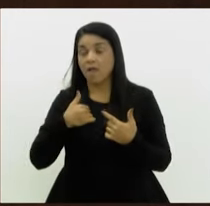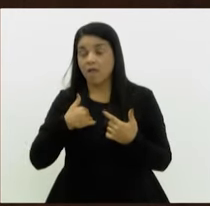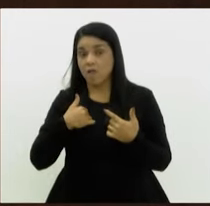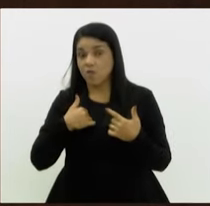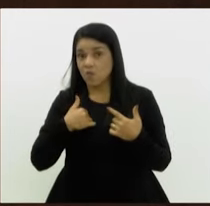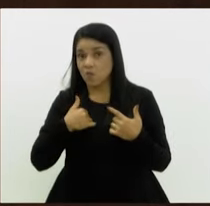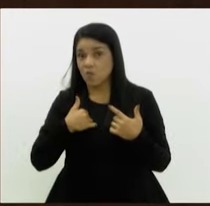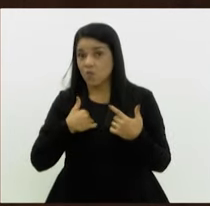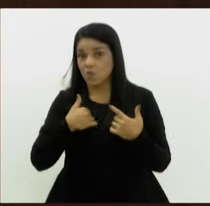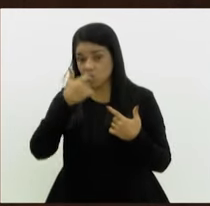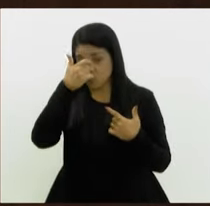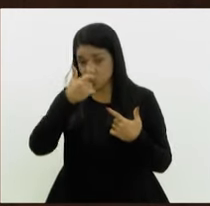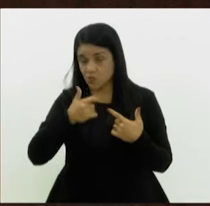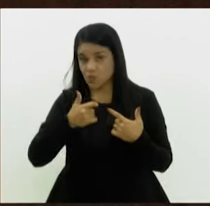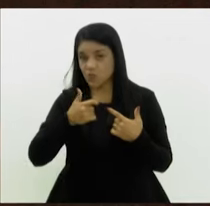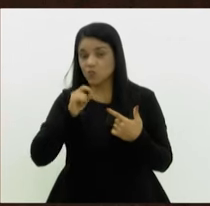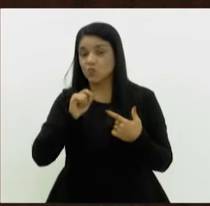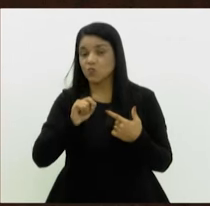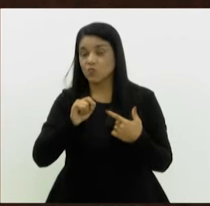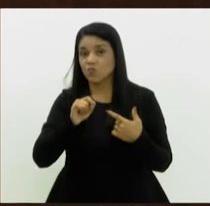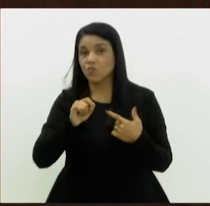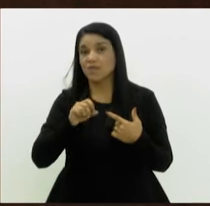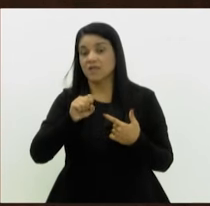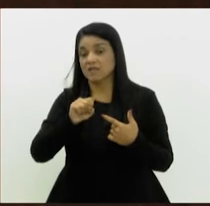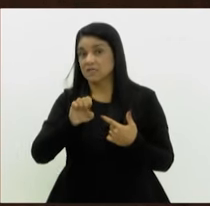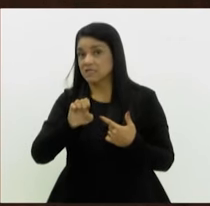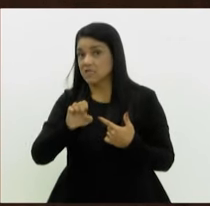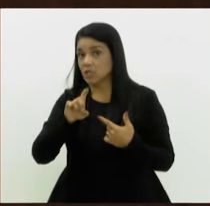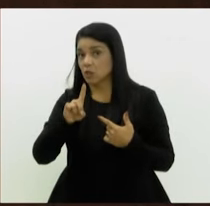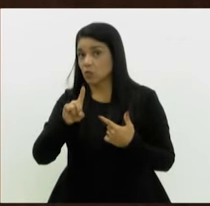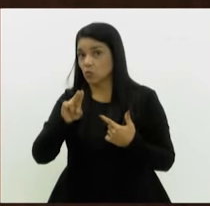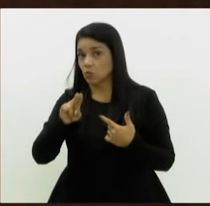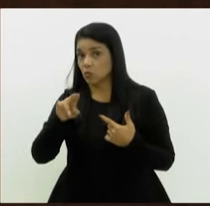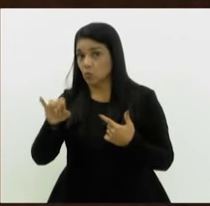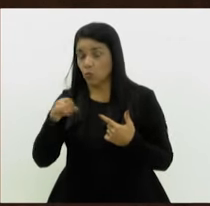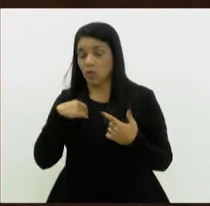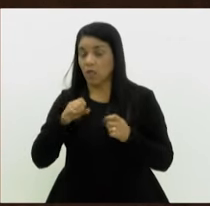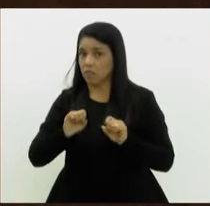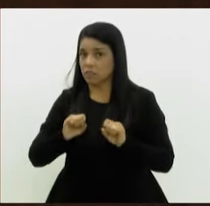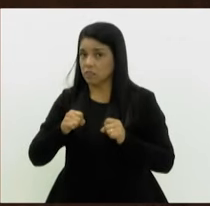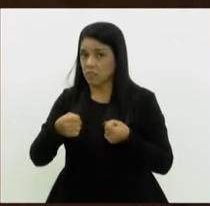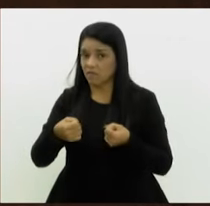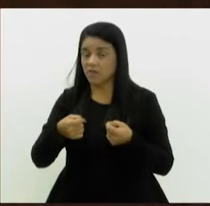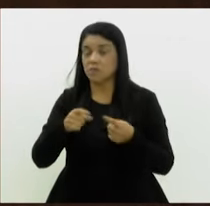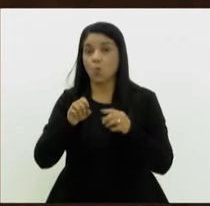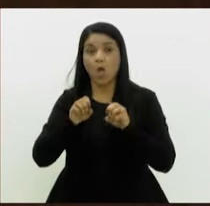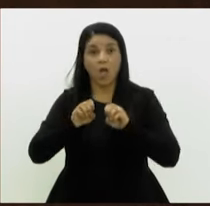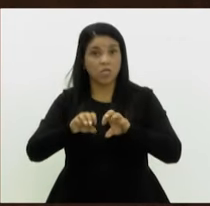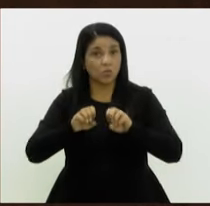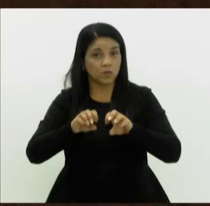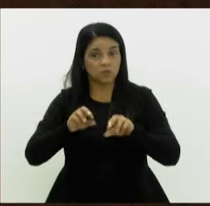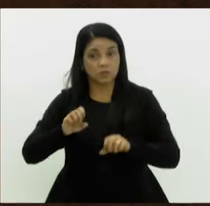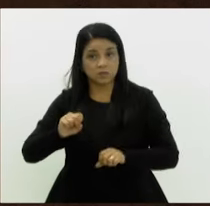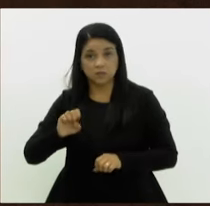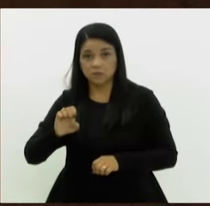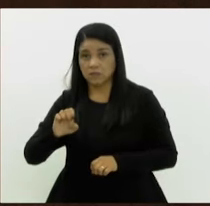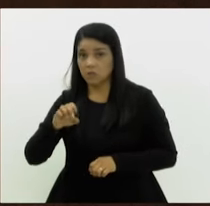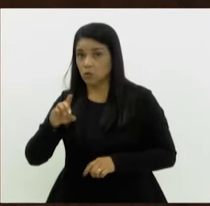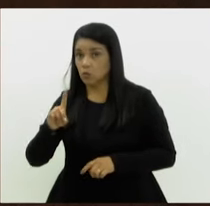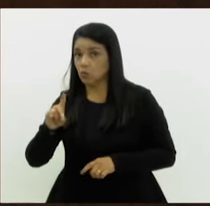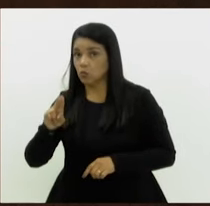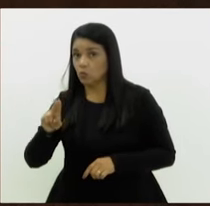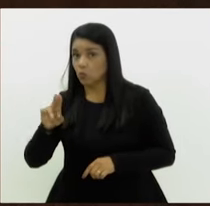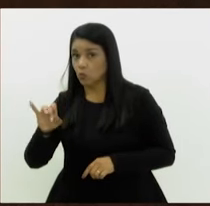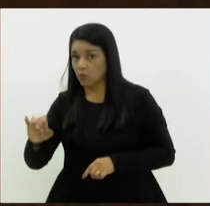exclusivamente ao que foge à questão da SEDUC, né? Ao que está defendendo aqui a educação, a contratação dos professores, nós